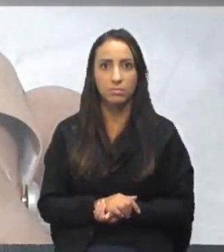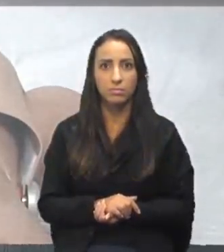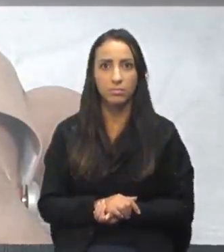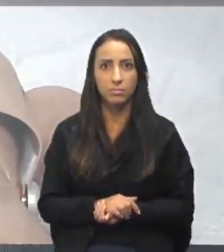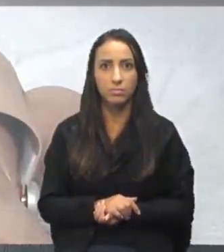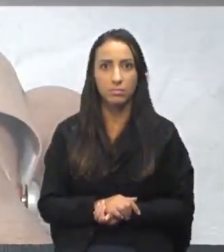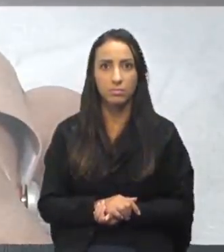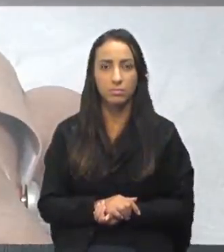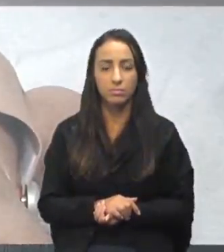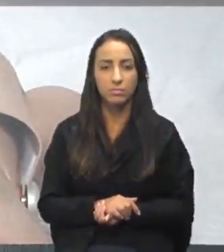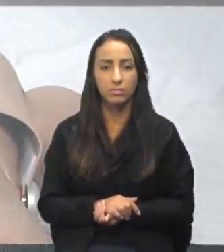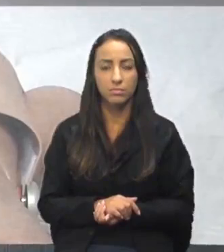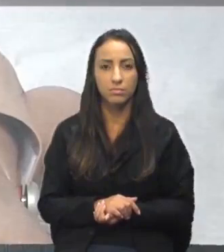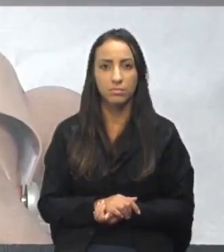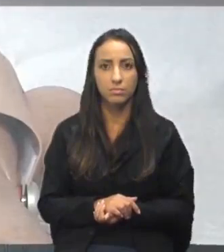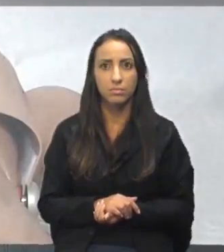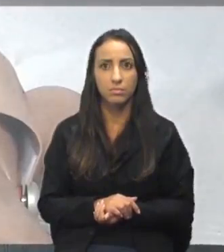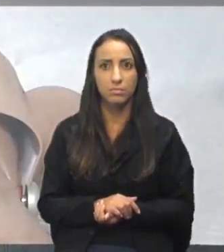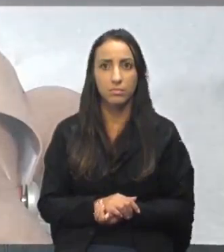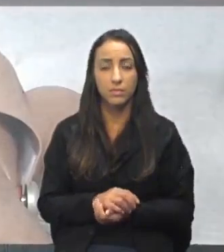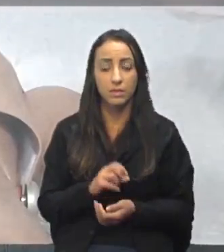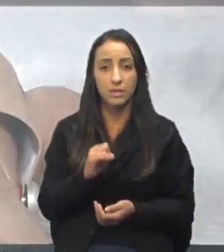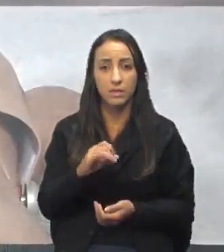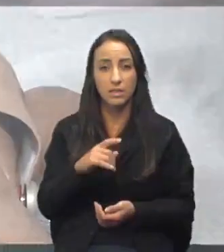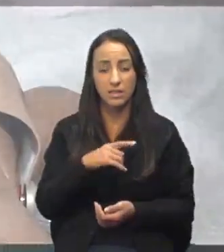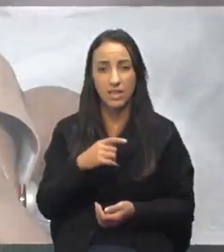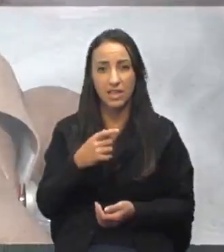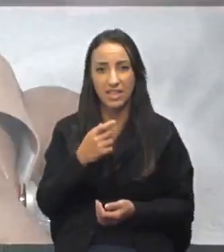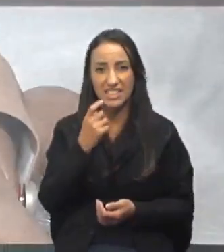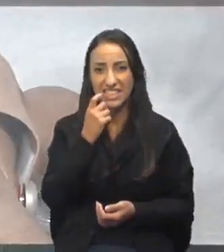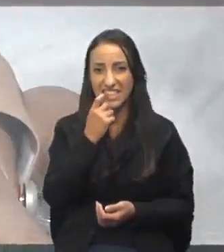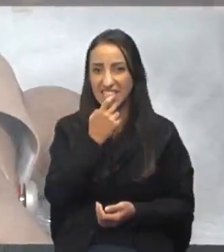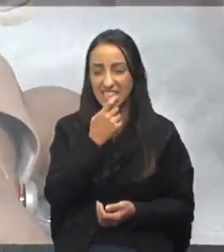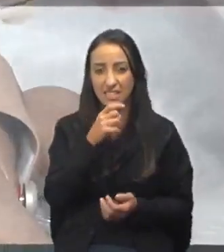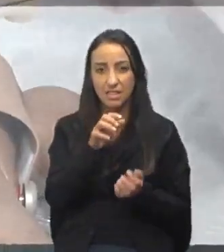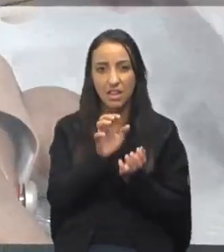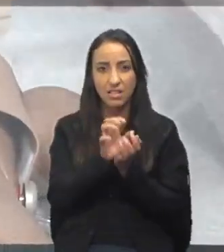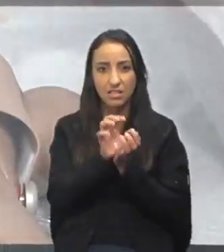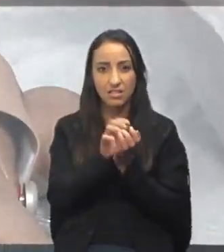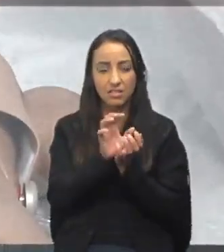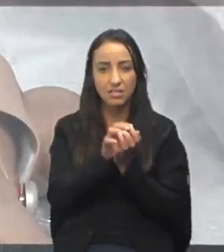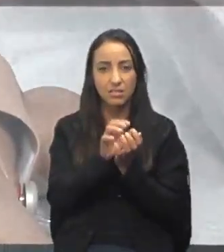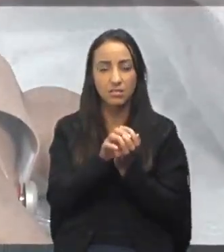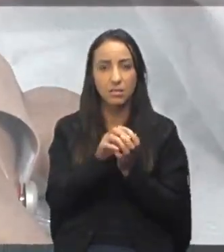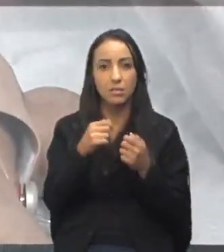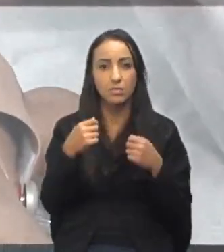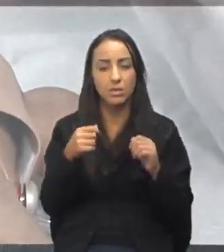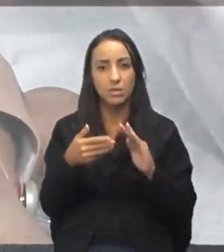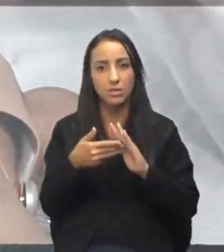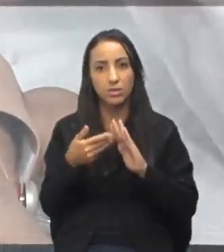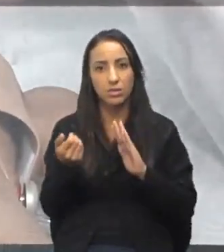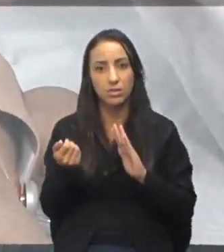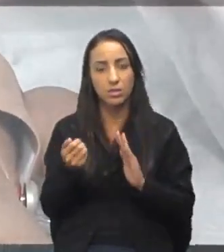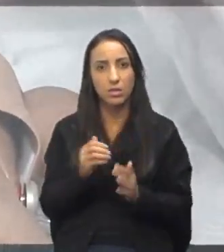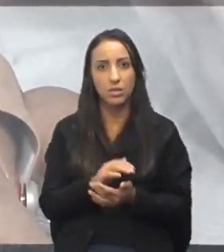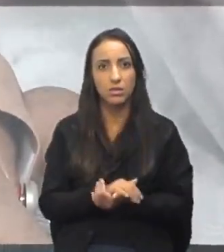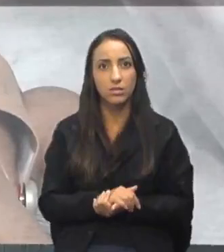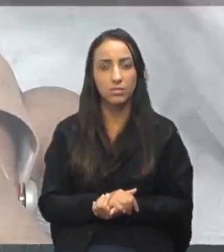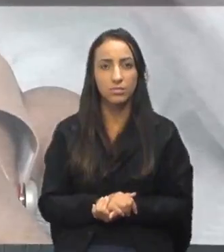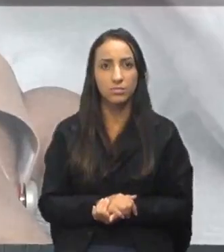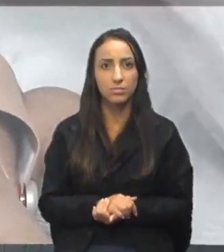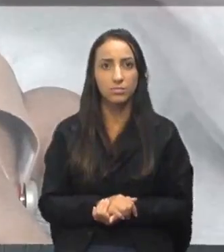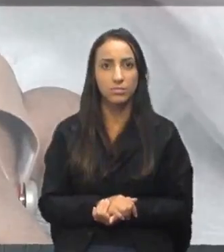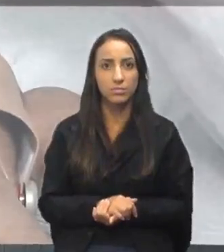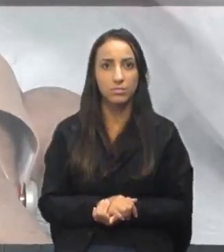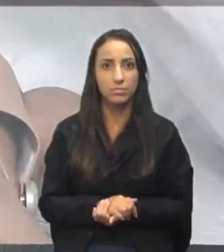Quando o paciente fazer uso de dentaduras, é preciso realizar a retirada dessa